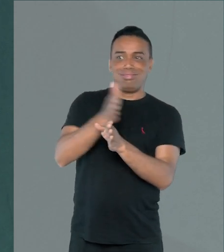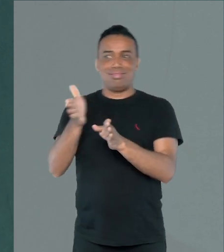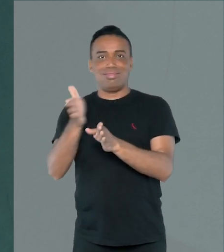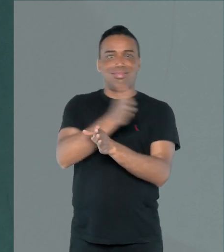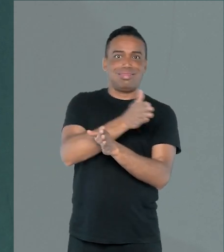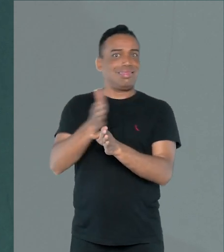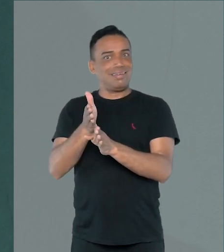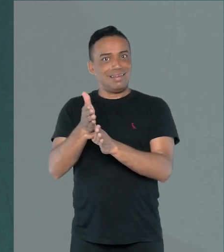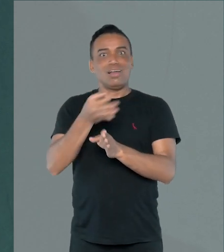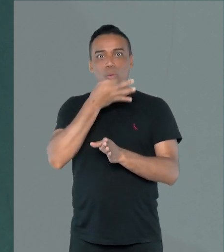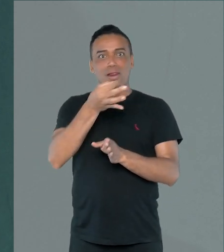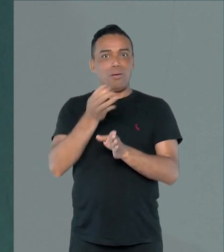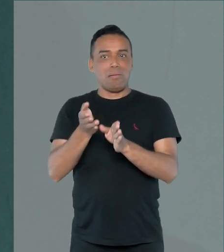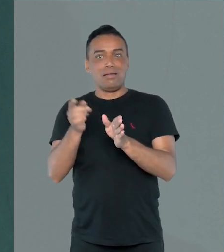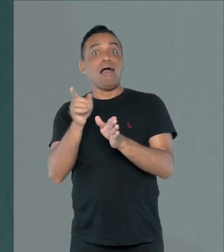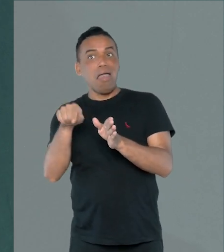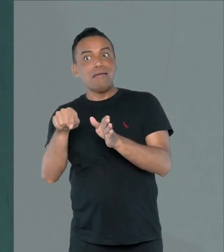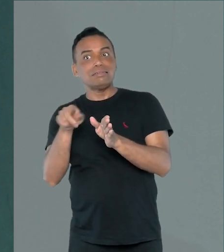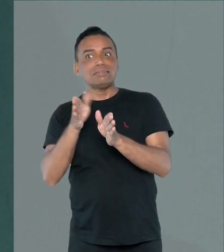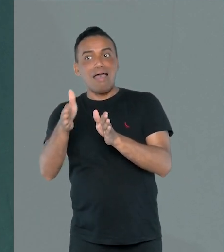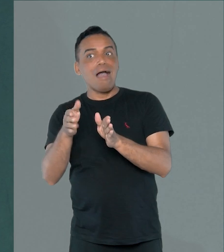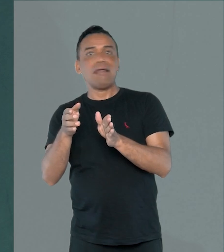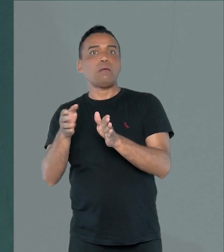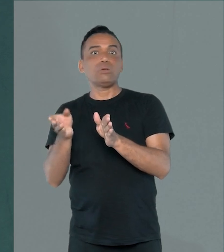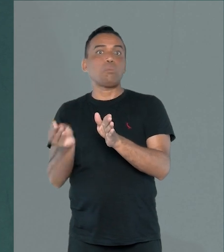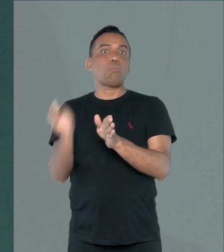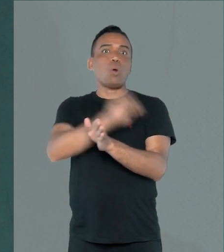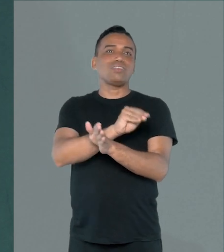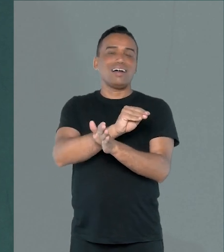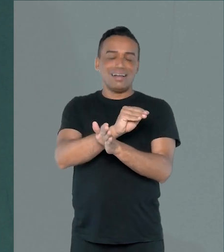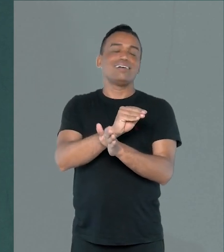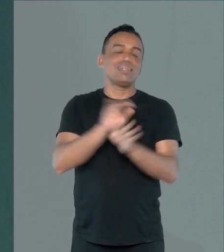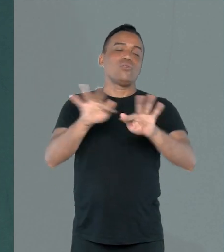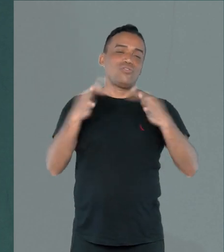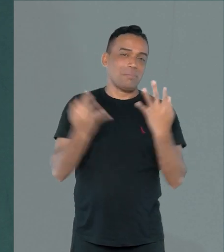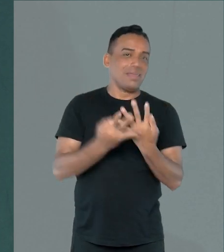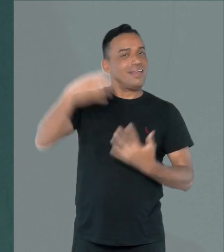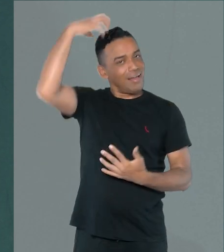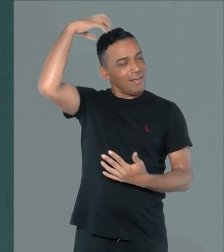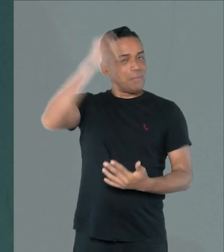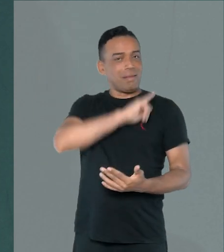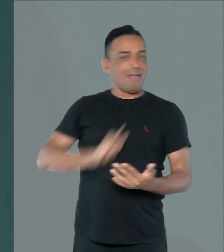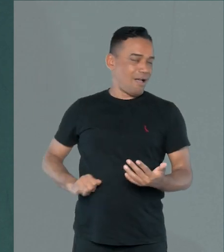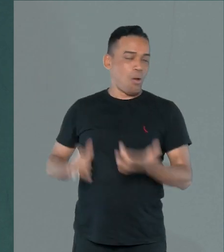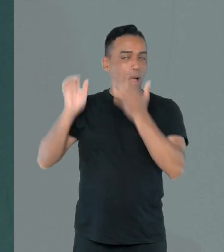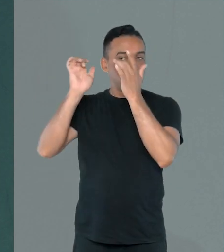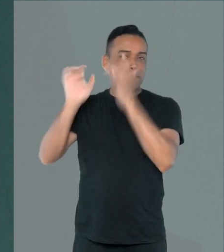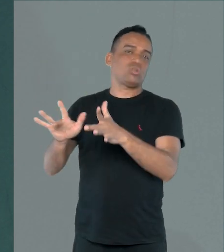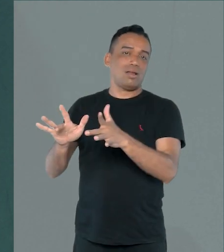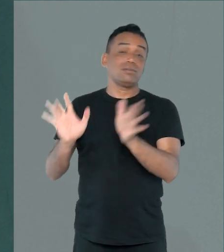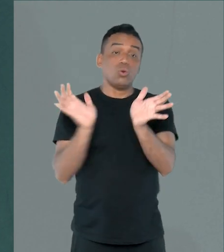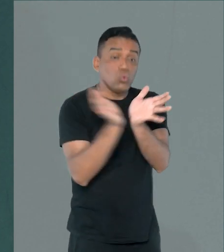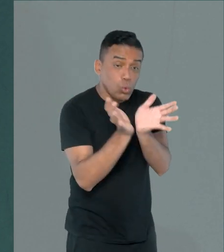de lado para passar para o outro lado. Eles são muito abandonados. A família imperial fica muito abandonada. Há um pequeno grupo de amigos que os